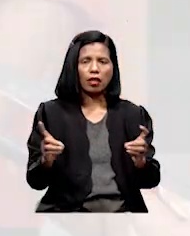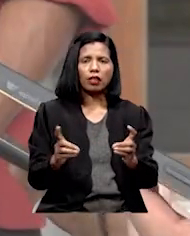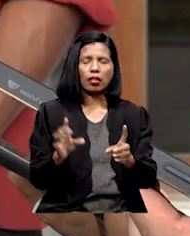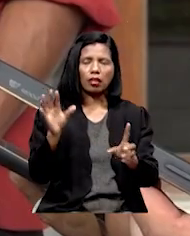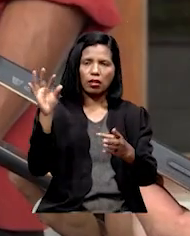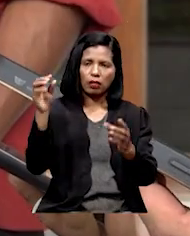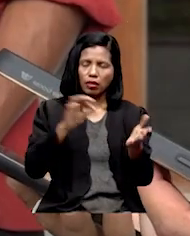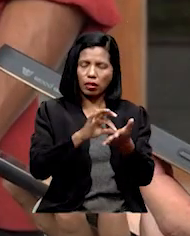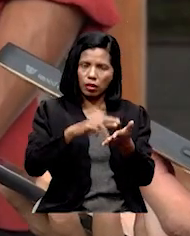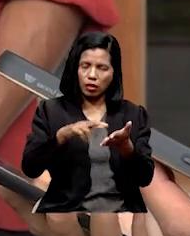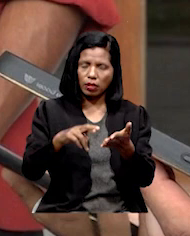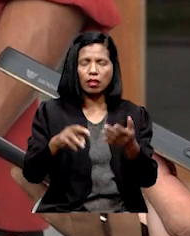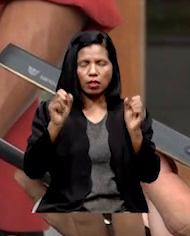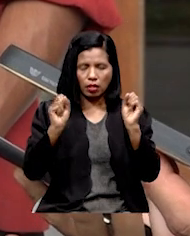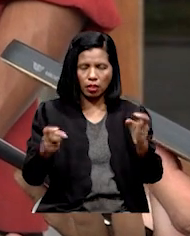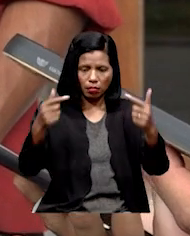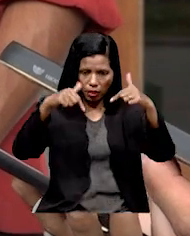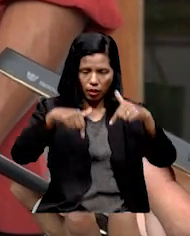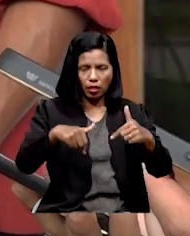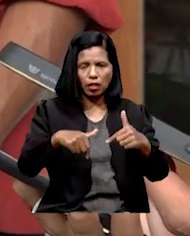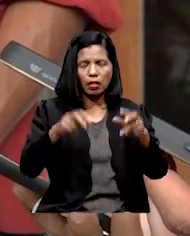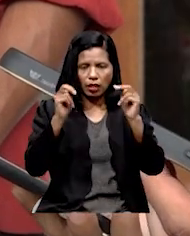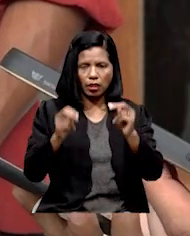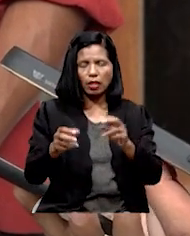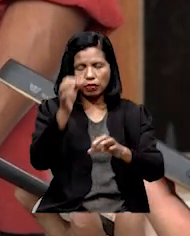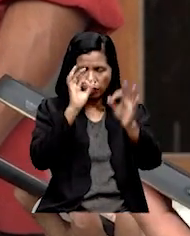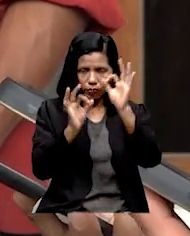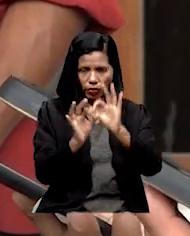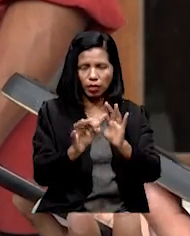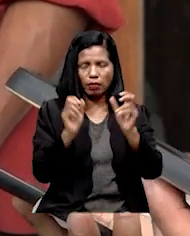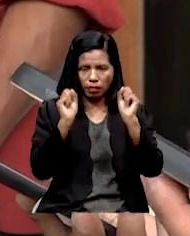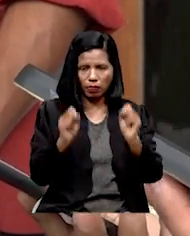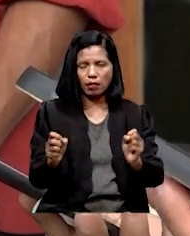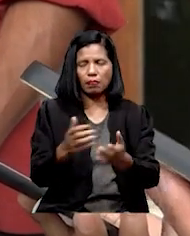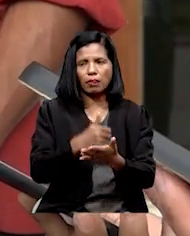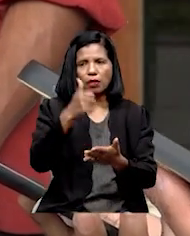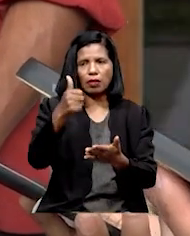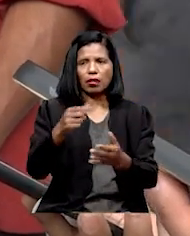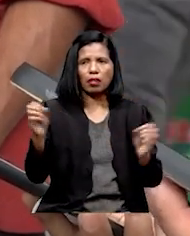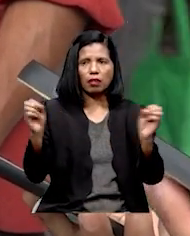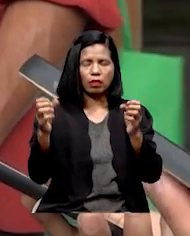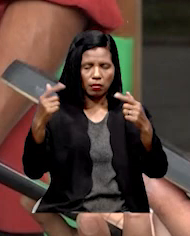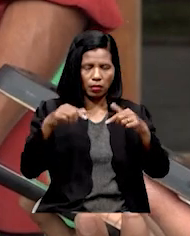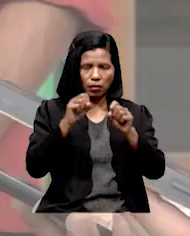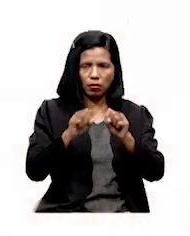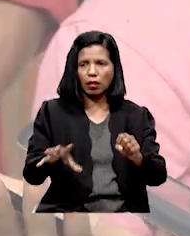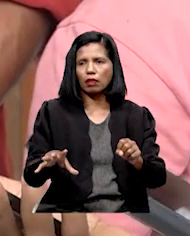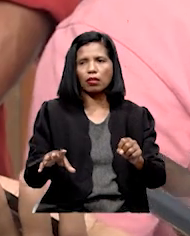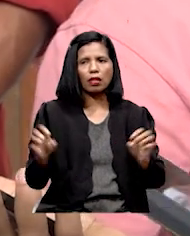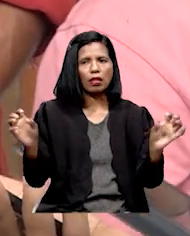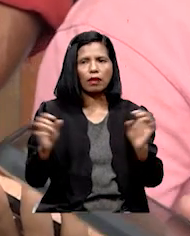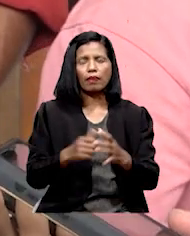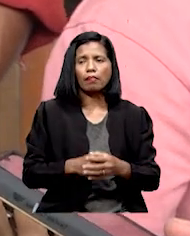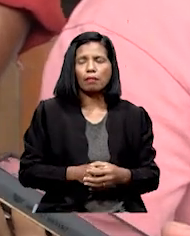mana kono mai nene tem que garanti mak mai lai ha ema da tu mai fight para tu lakone lai tem que mana